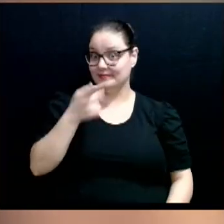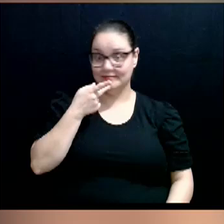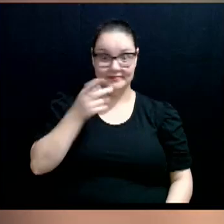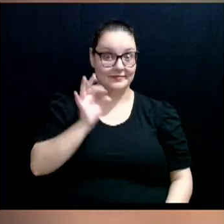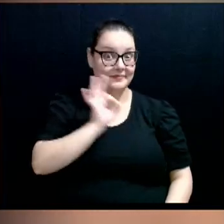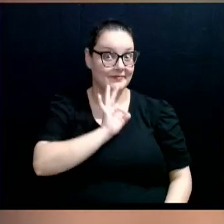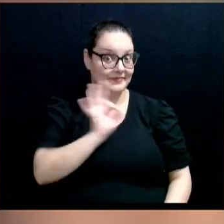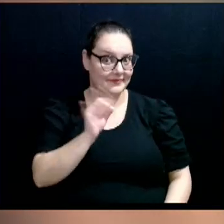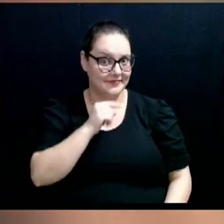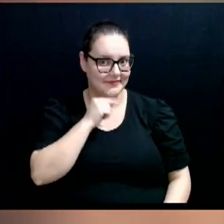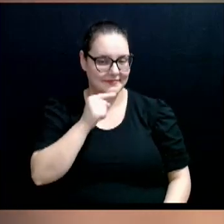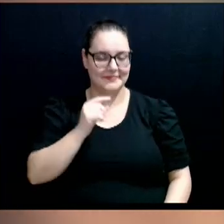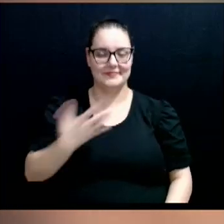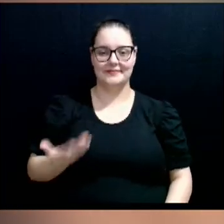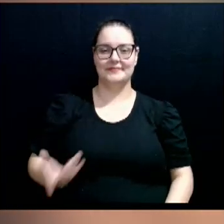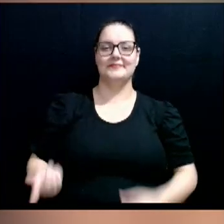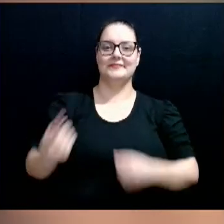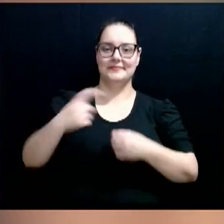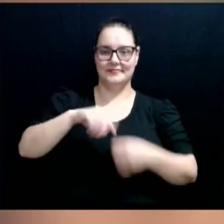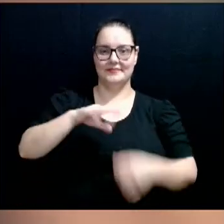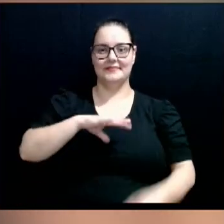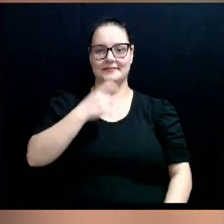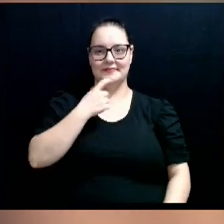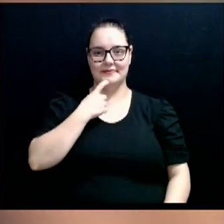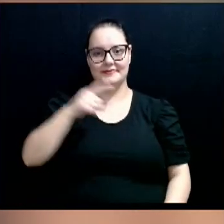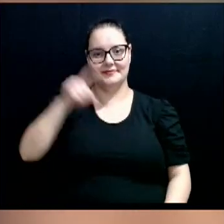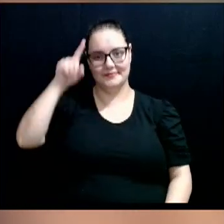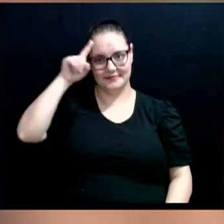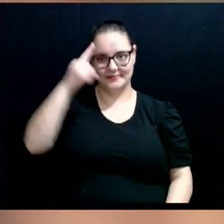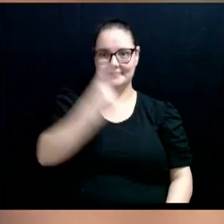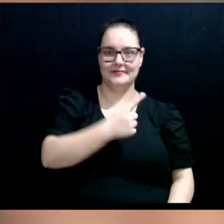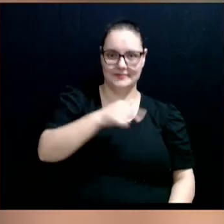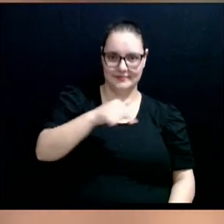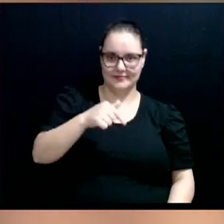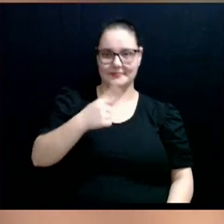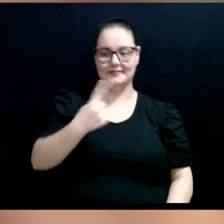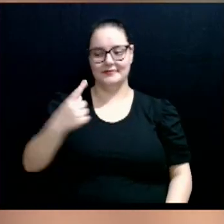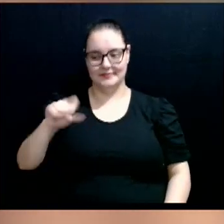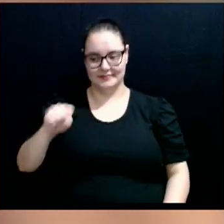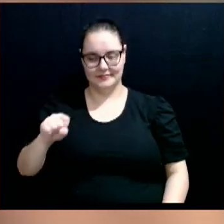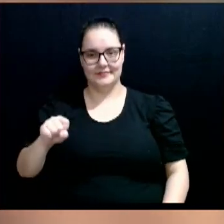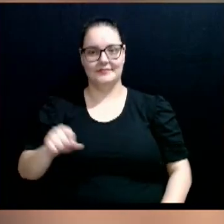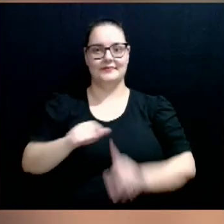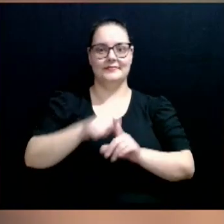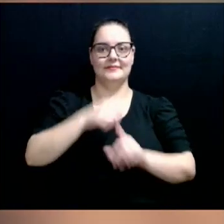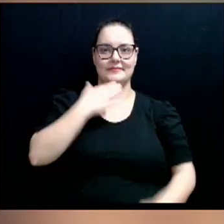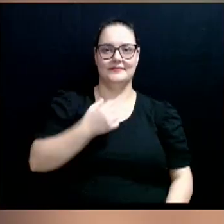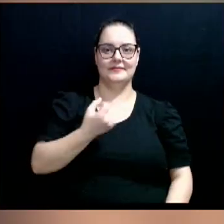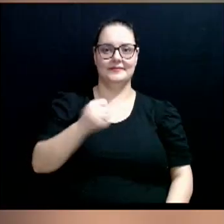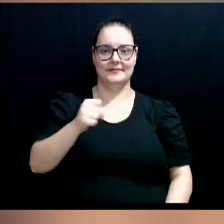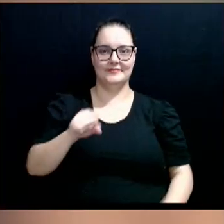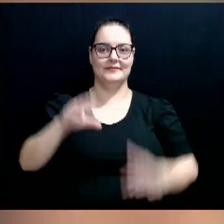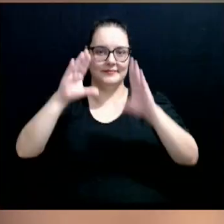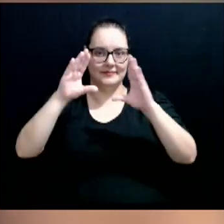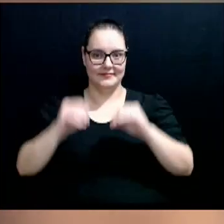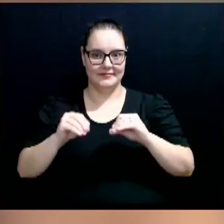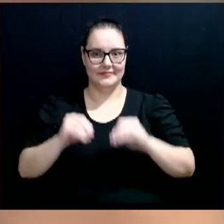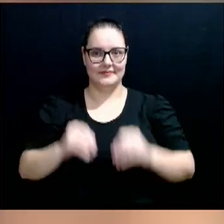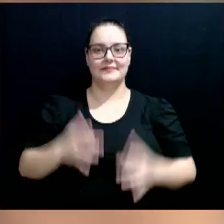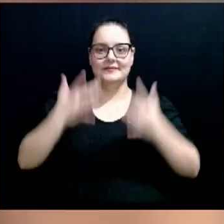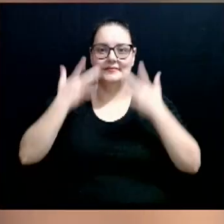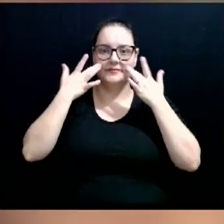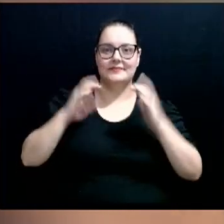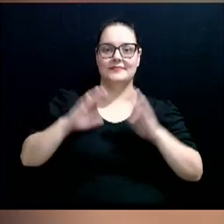de volta a Campinas nos dias 17 e 18 de dezembro, às 8h da noite, no Teatro Escola